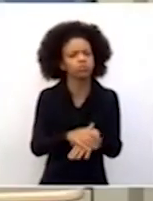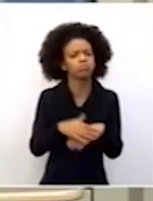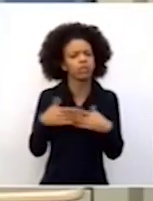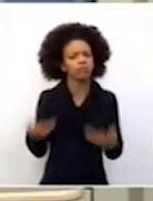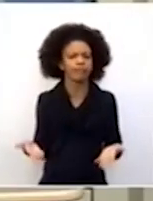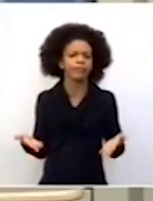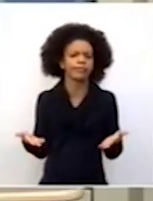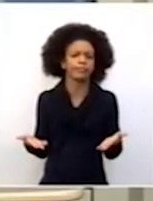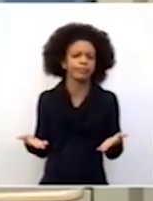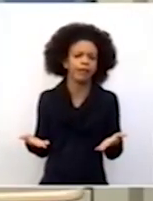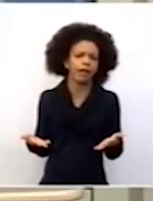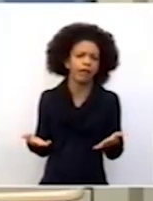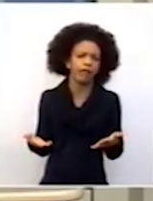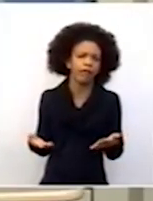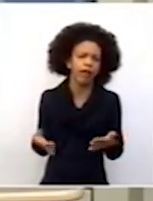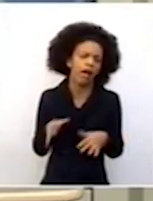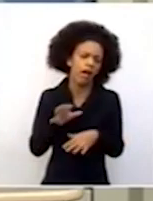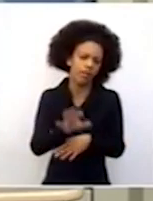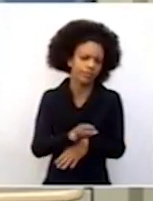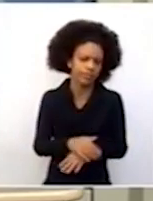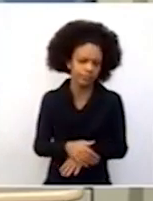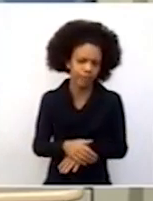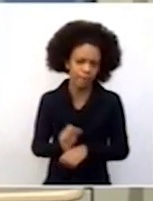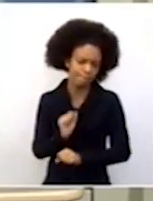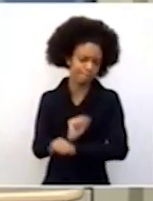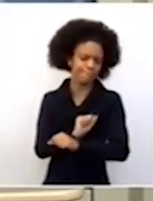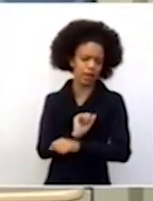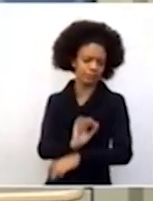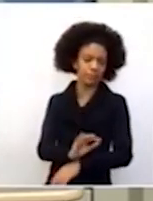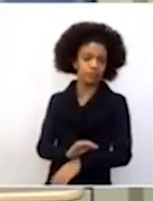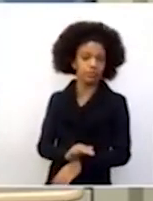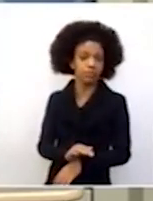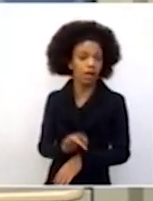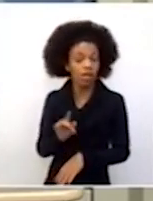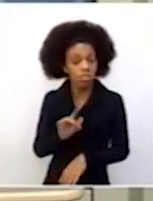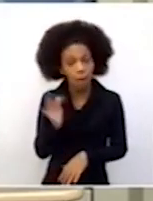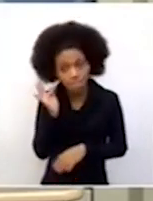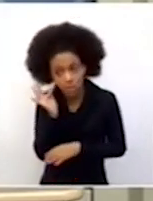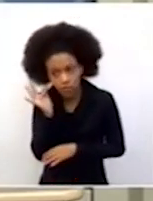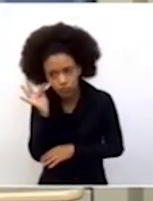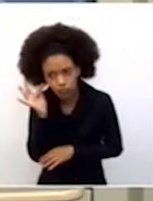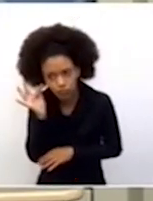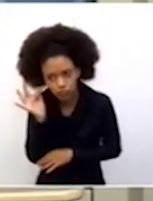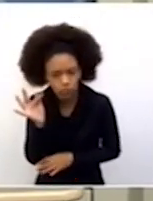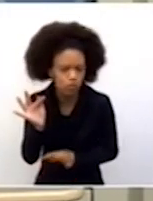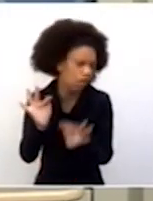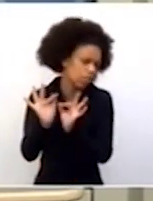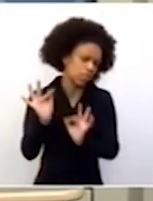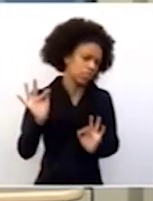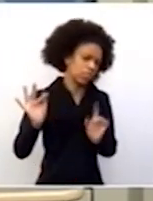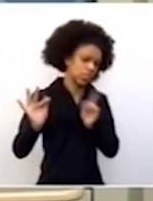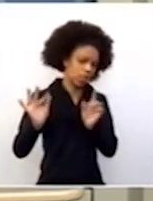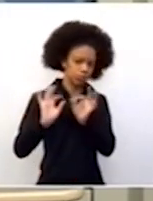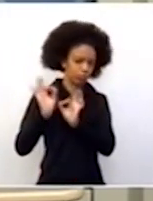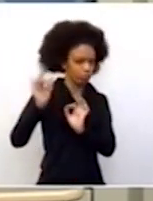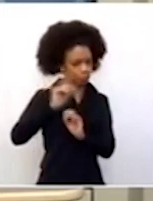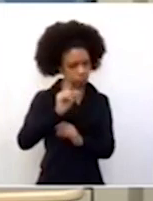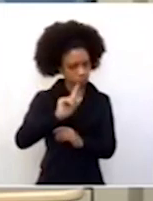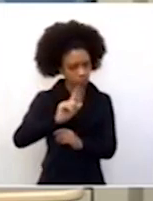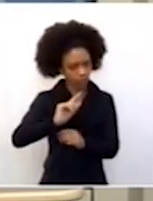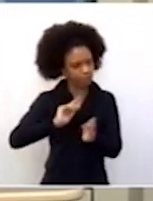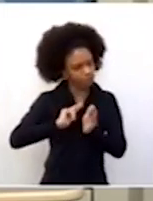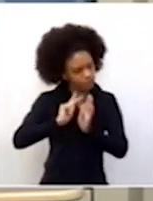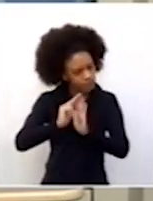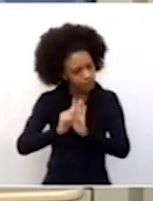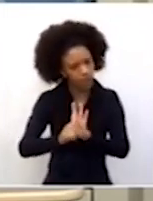não é um momento que isso já paramos por aqui, mas eu sei que futuros assim não tão muito distante, há muitos elementos,